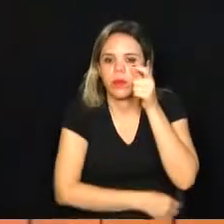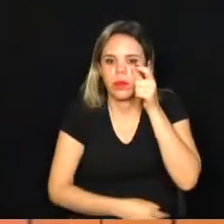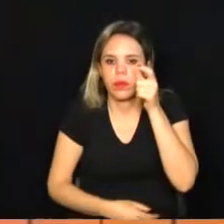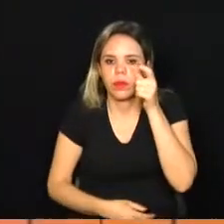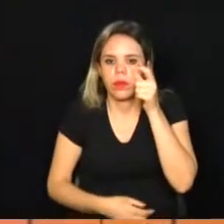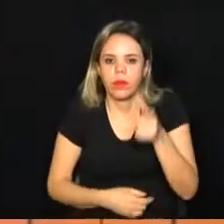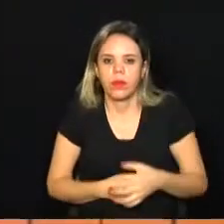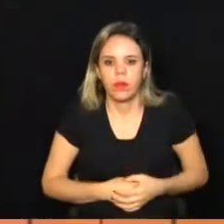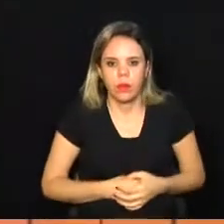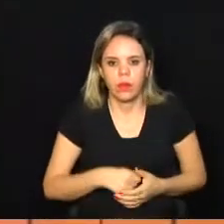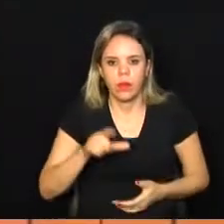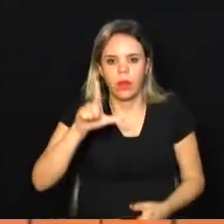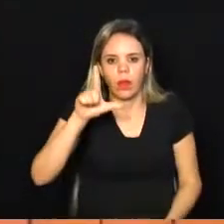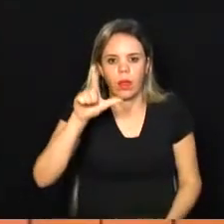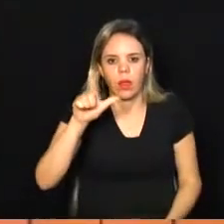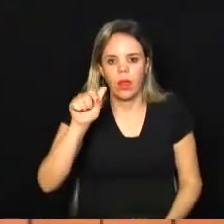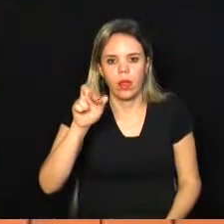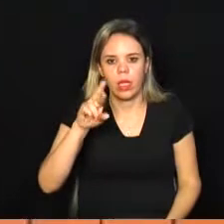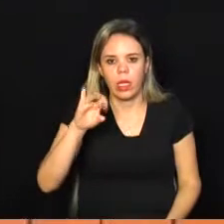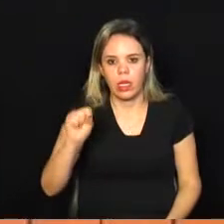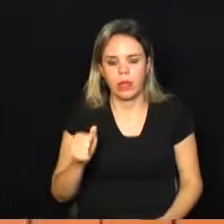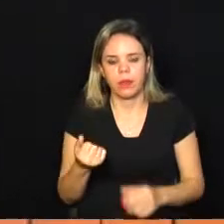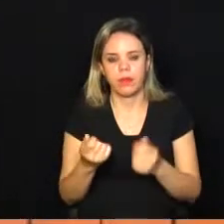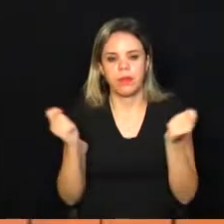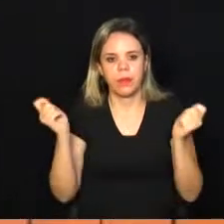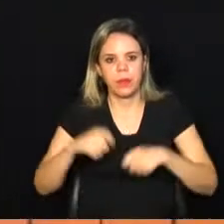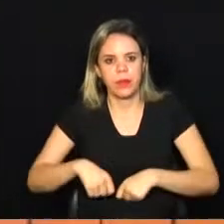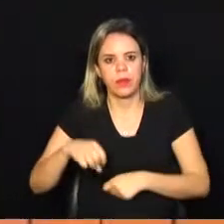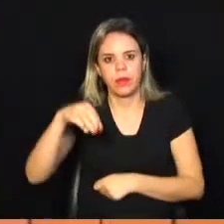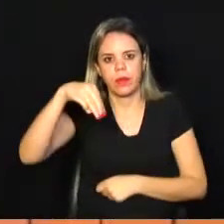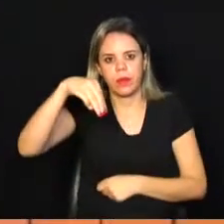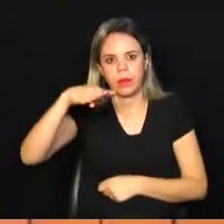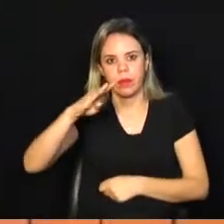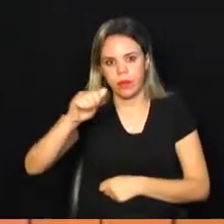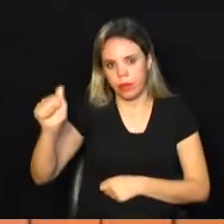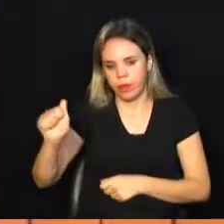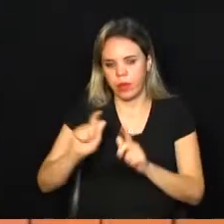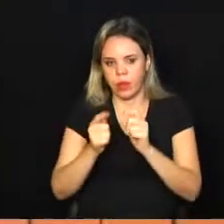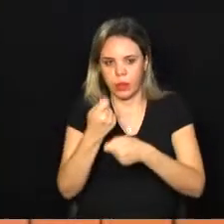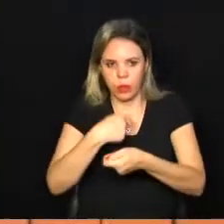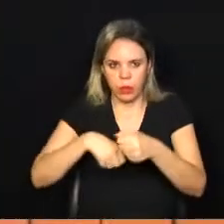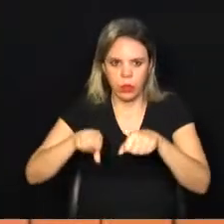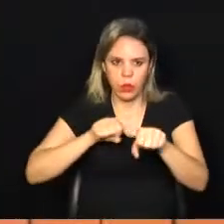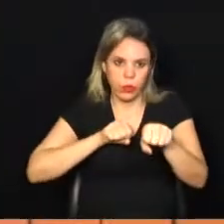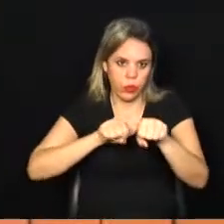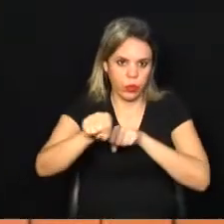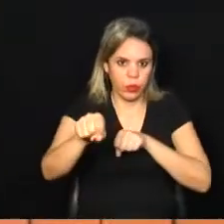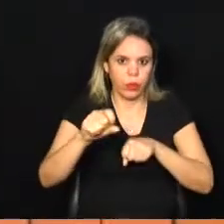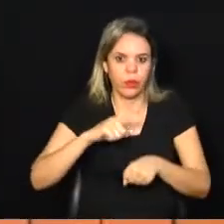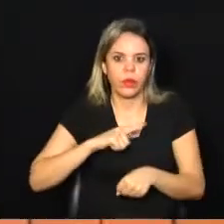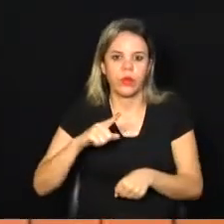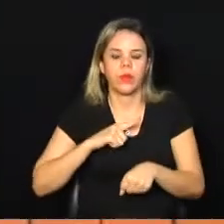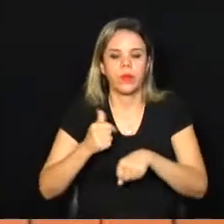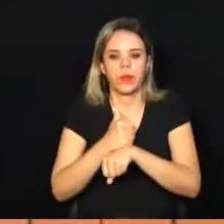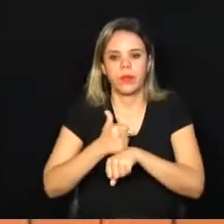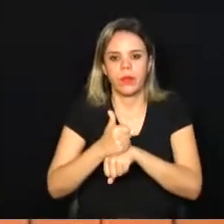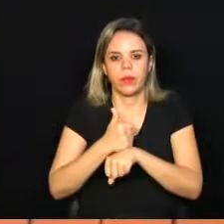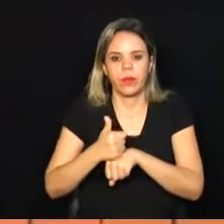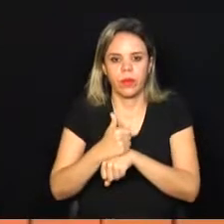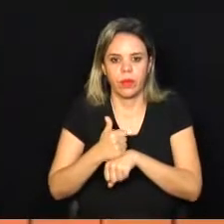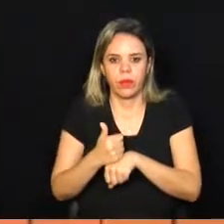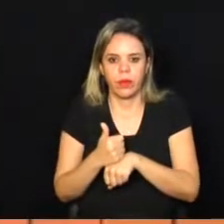acompanhando, a Larissa Zink, ela possui MBA em gestão. Ela tem uma carreira